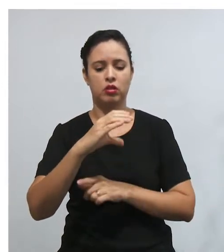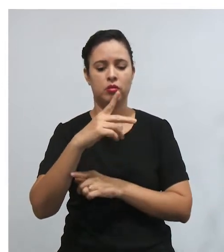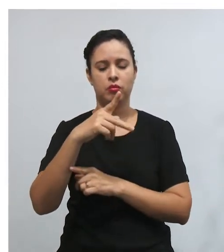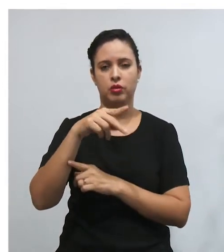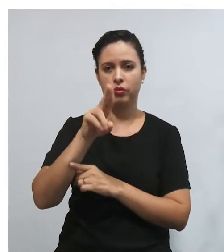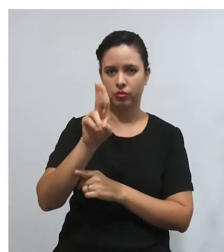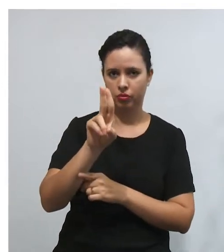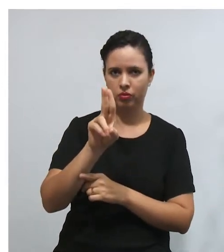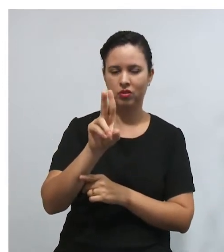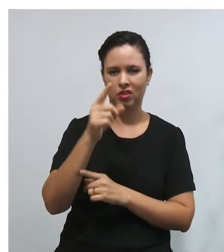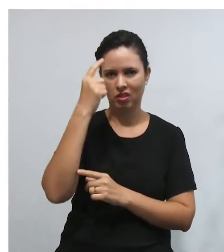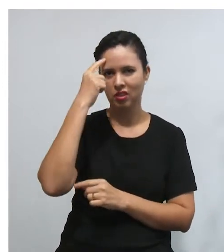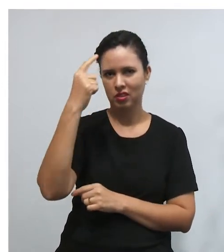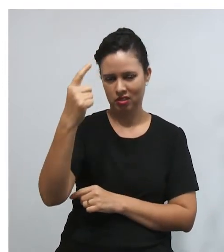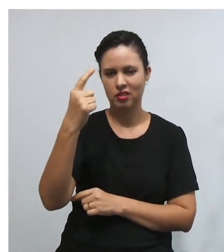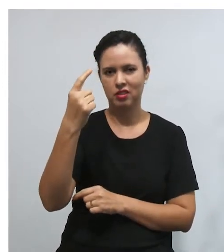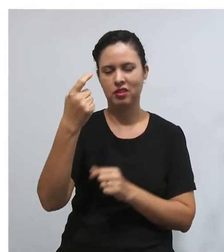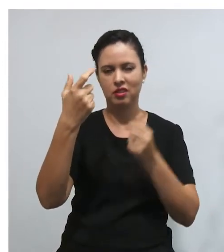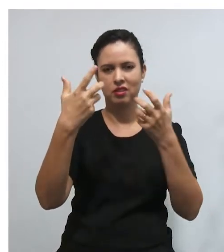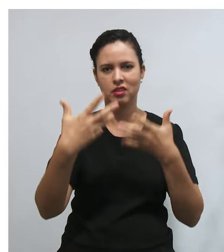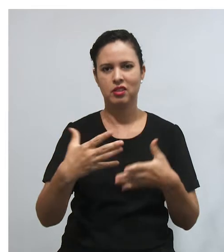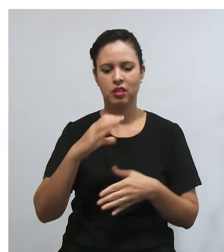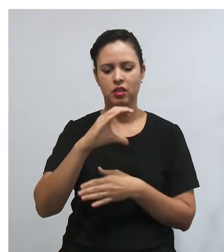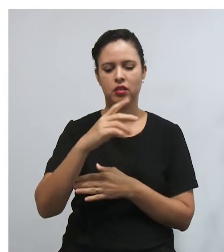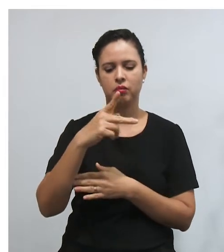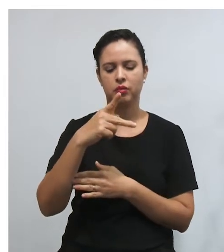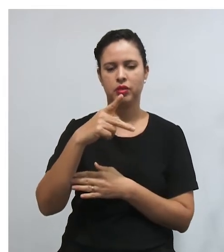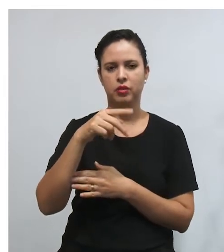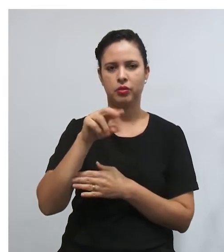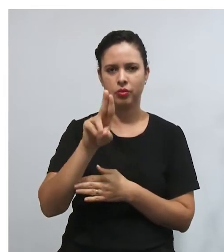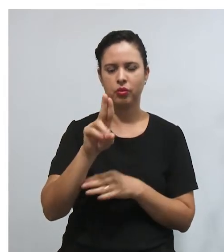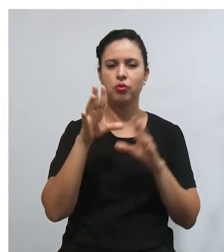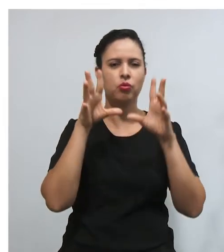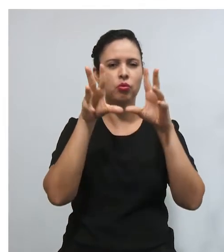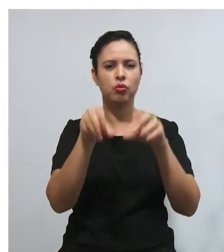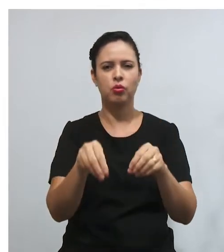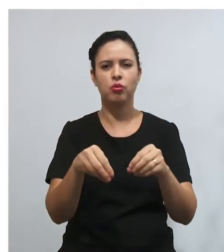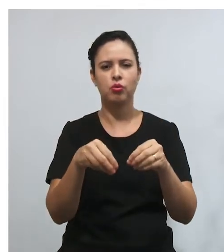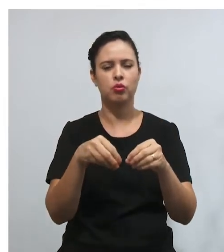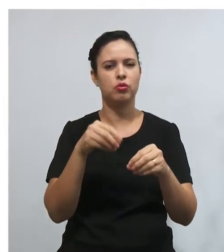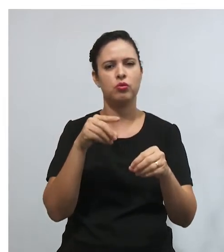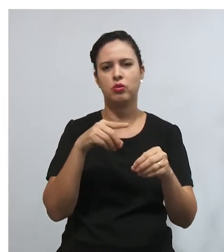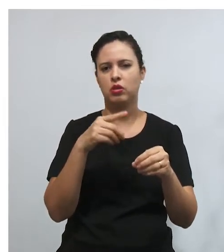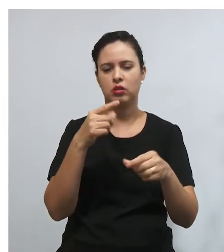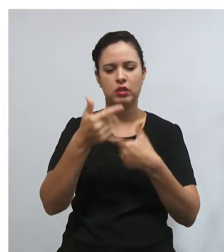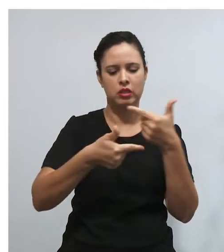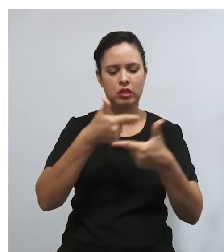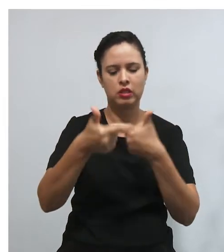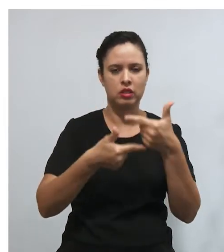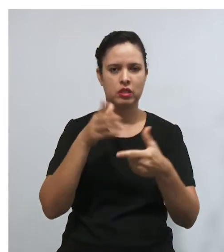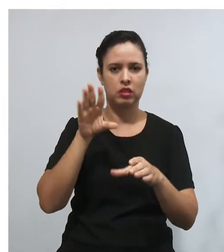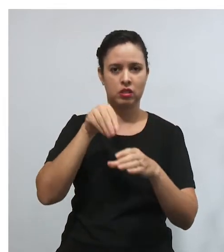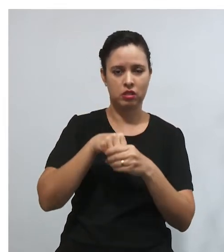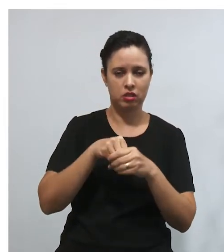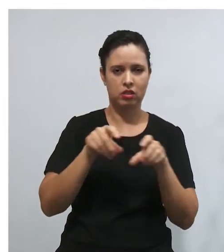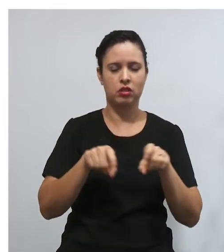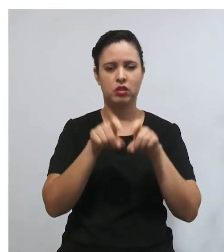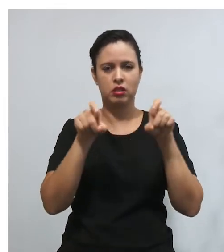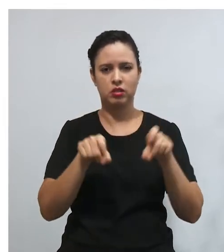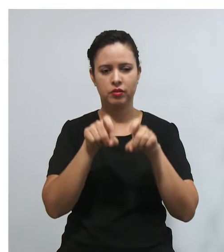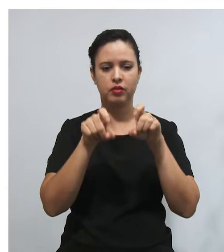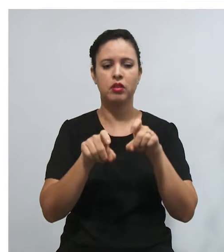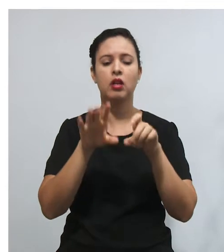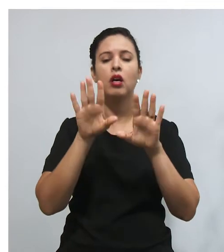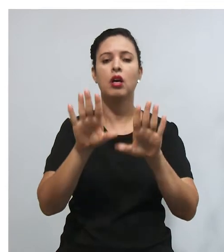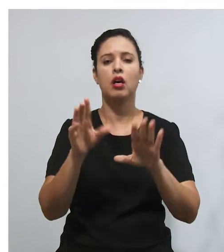que é CPU, que é o processador, né? Responsável por realizar todos os procedimentos dentro da máquina. E a memória RAM, ela é